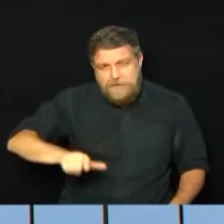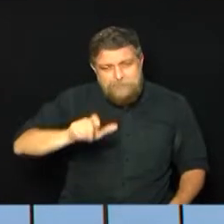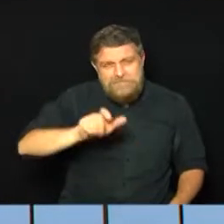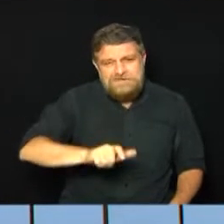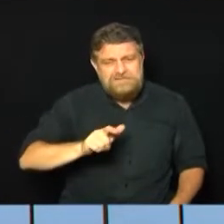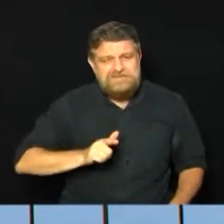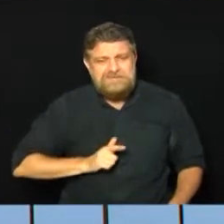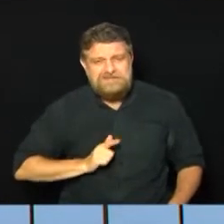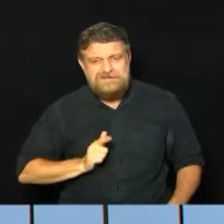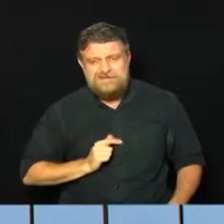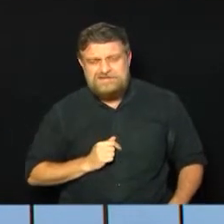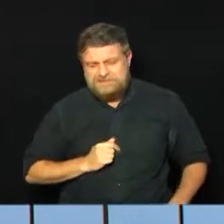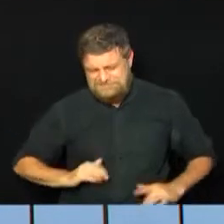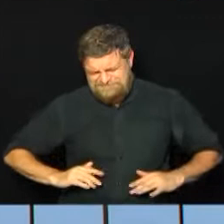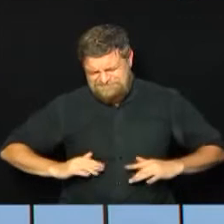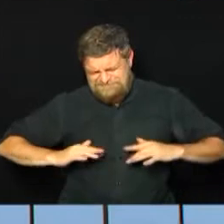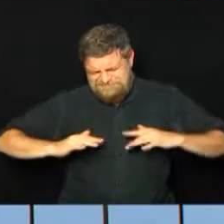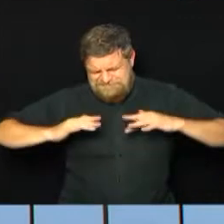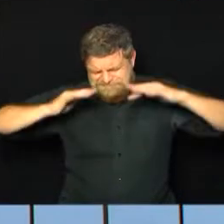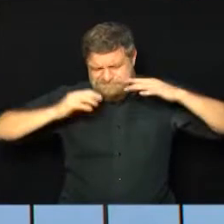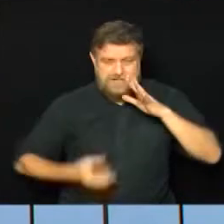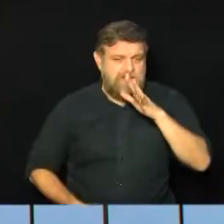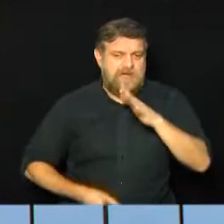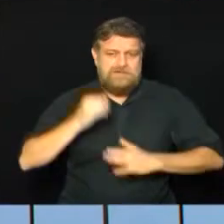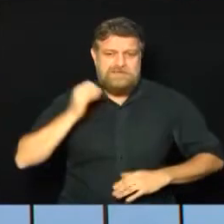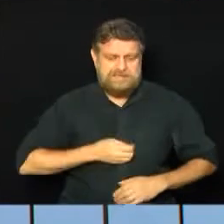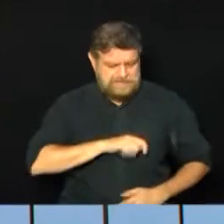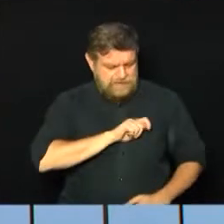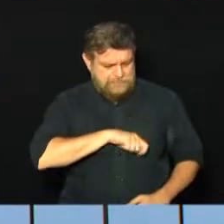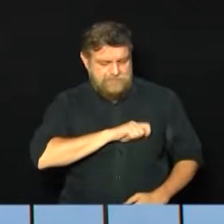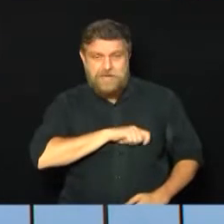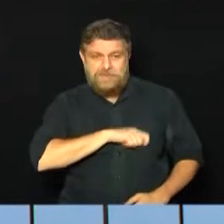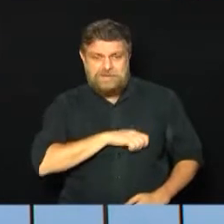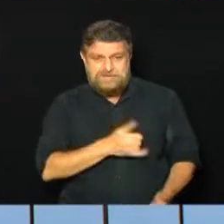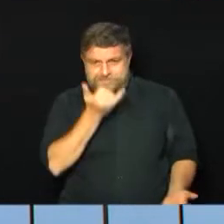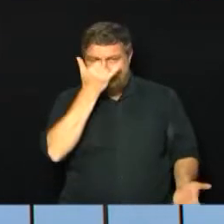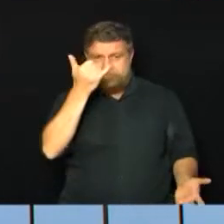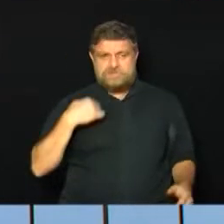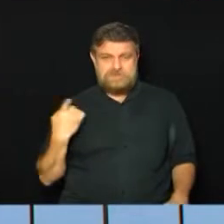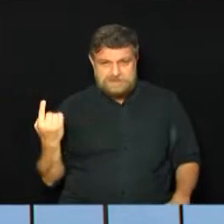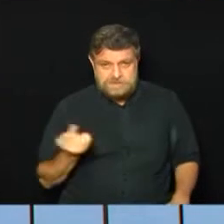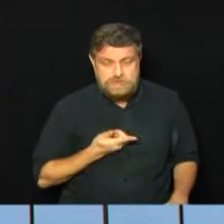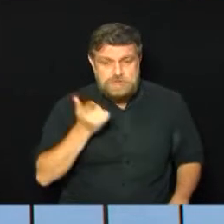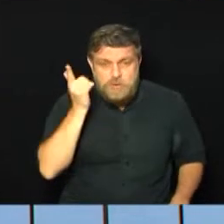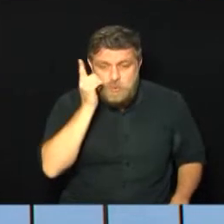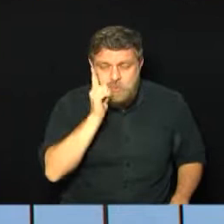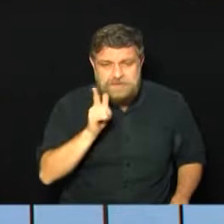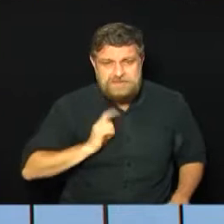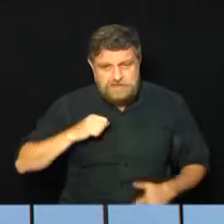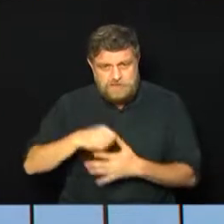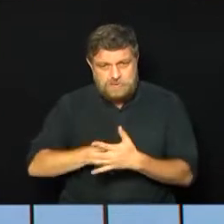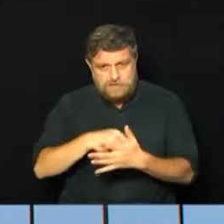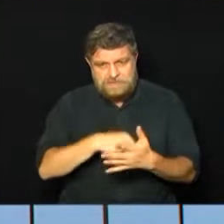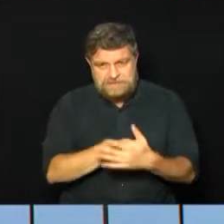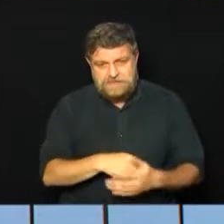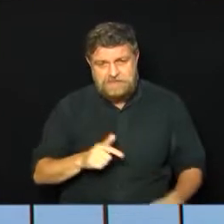água, né, transborda e acontece essas barbaridades, essas agressões. Eu acho que se a gente conseguir lutar para cada